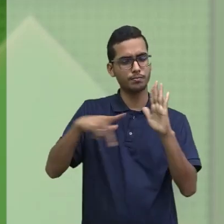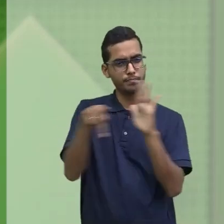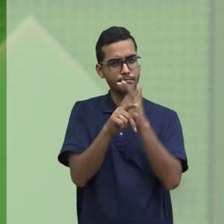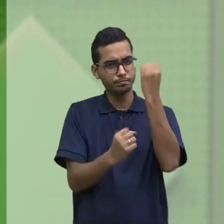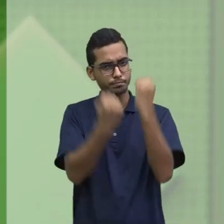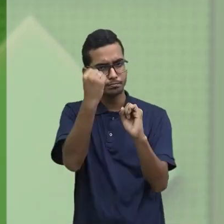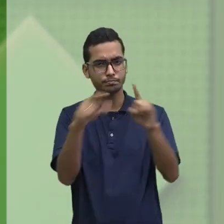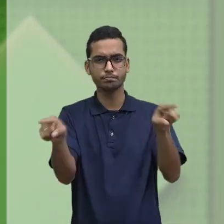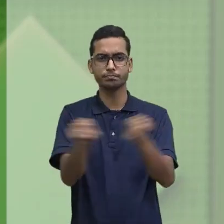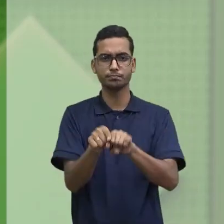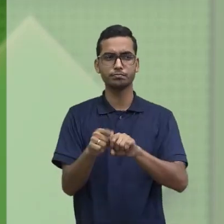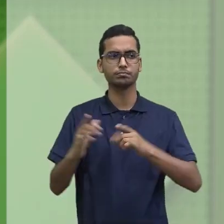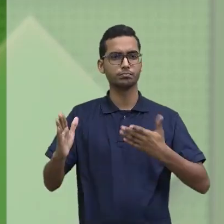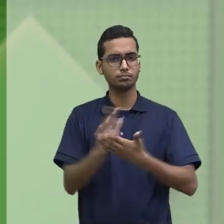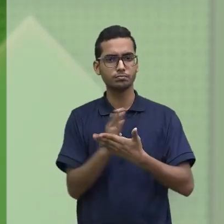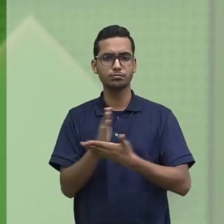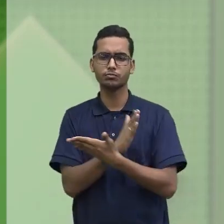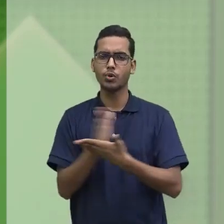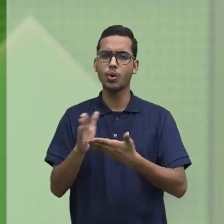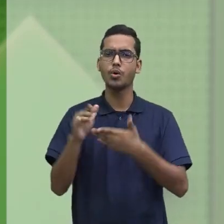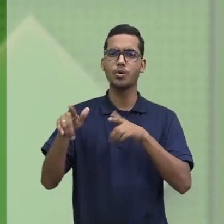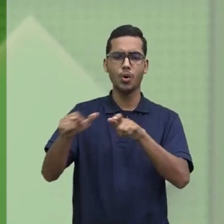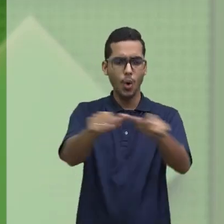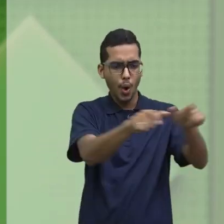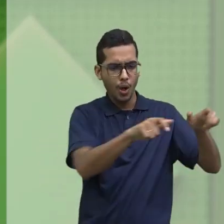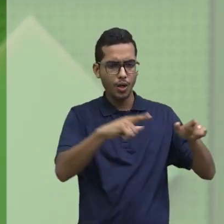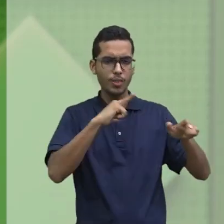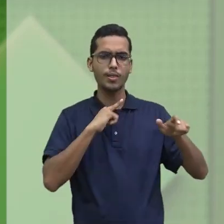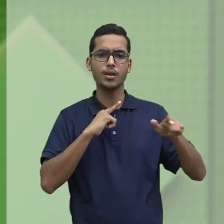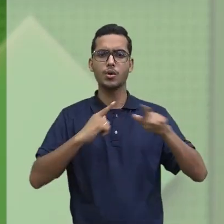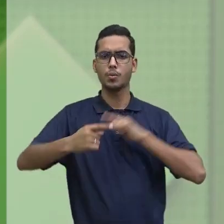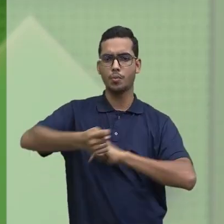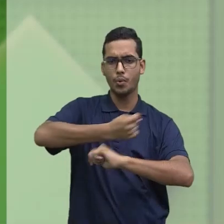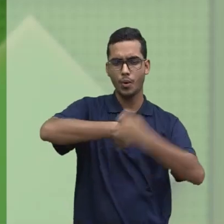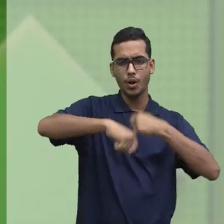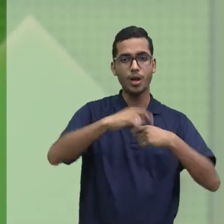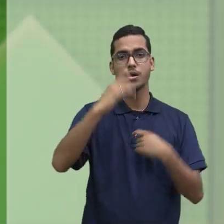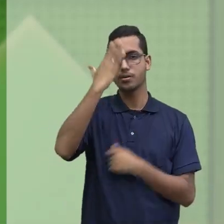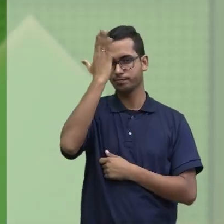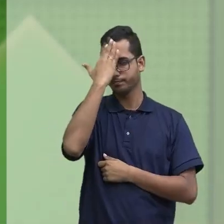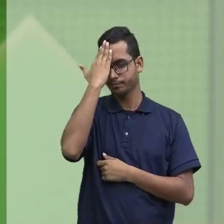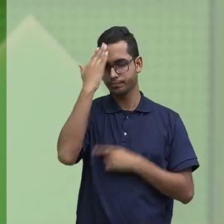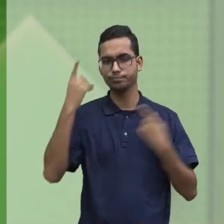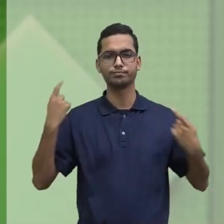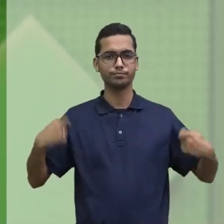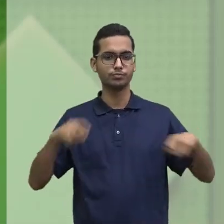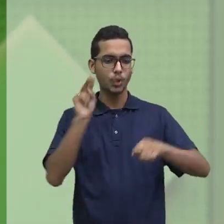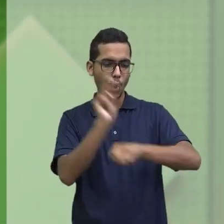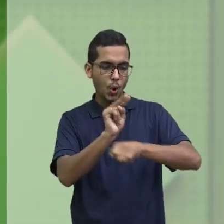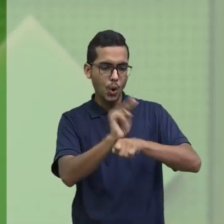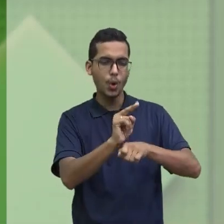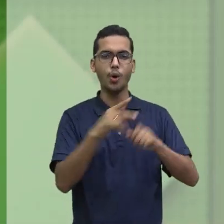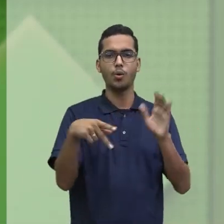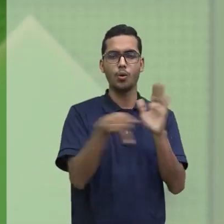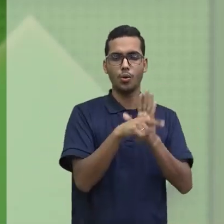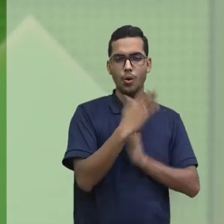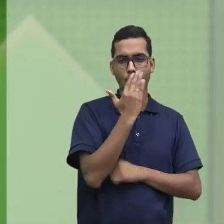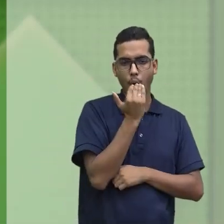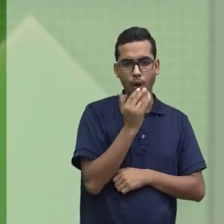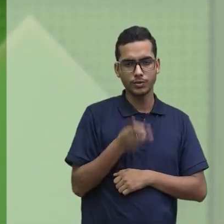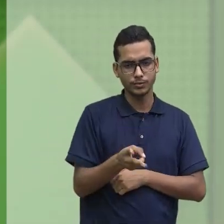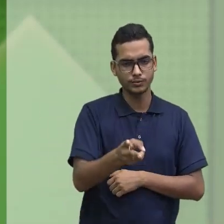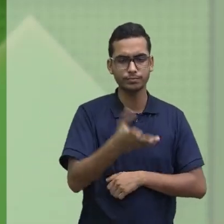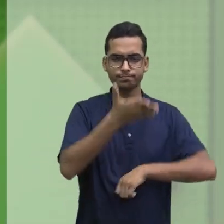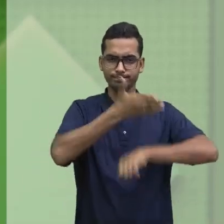até pequenos negócios. Então essas pessoas precisam também saber as boas práticas de manipulação dos alimentos.